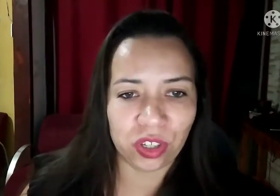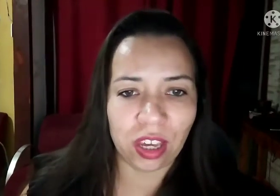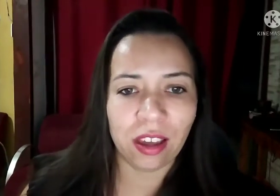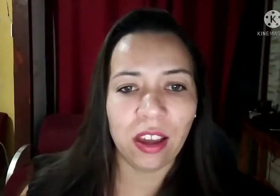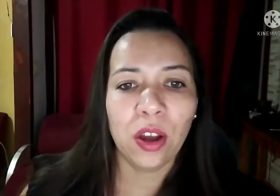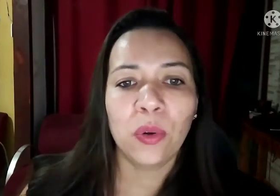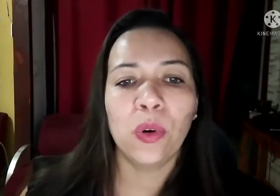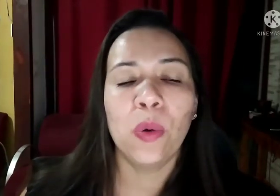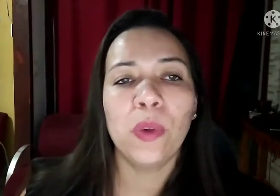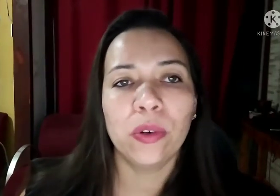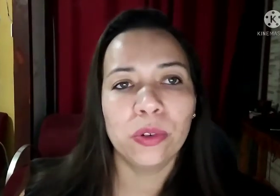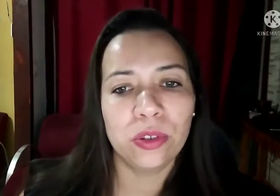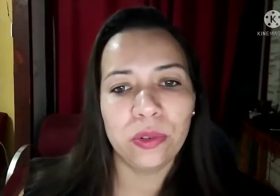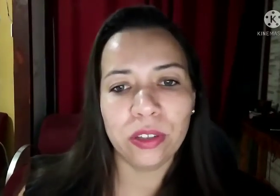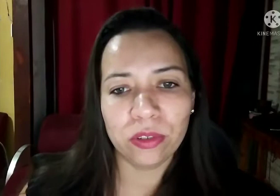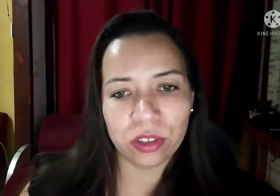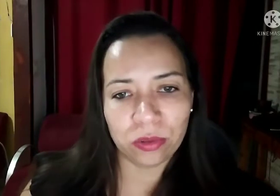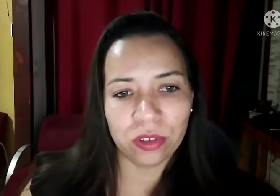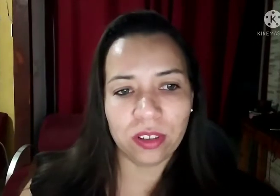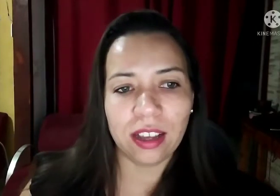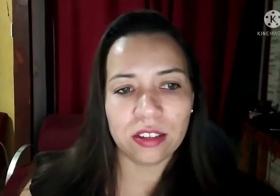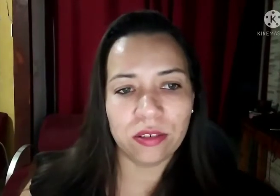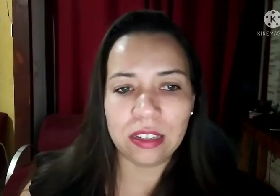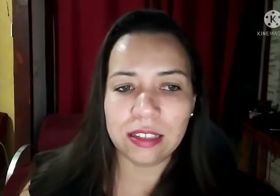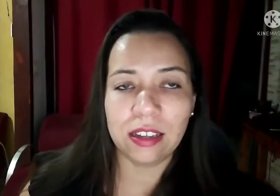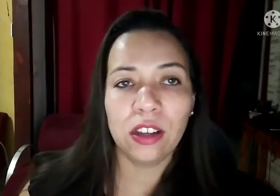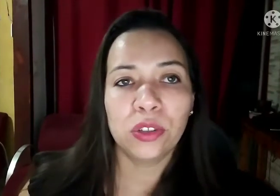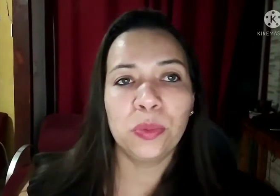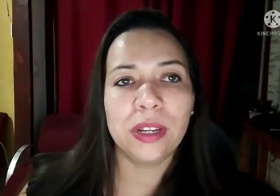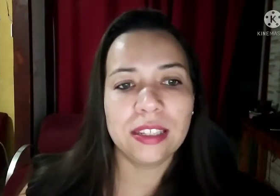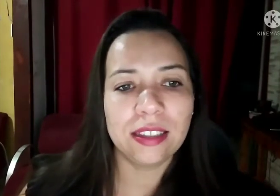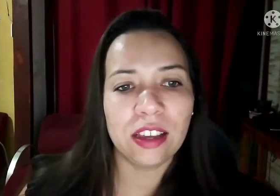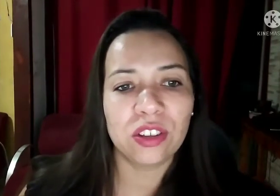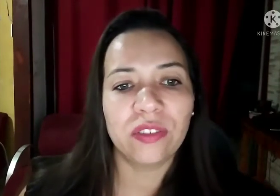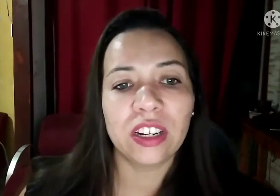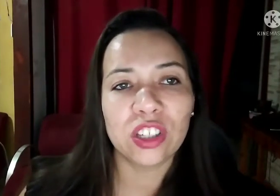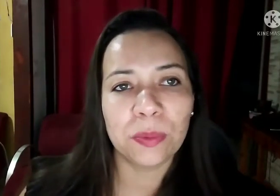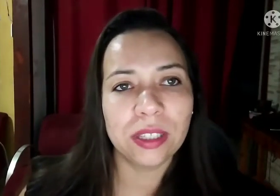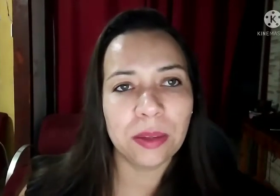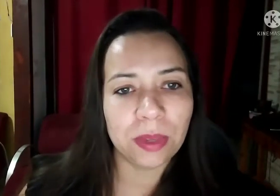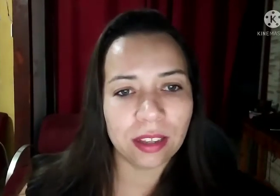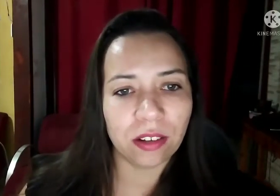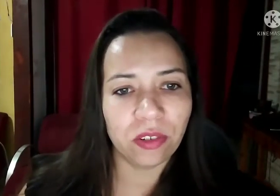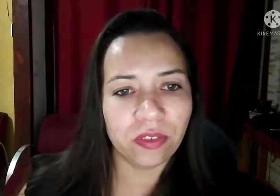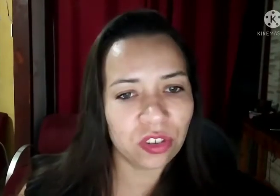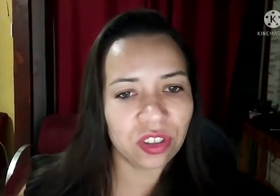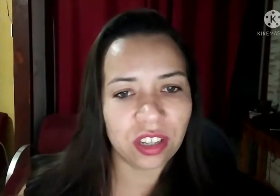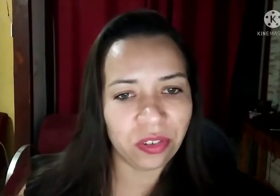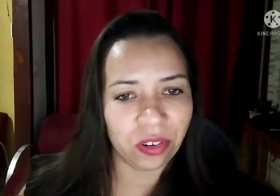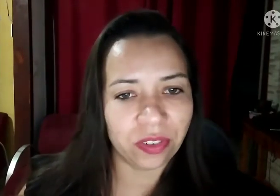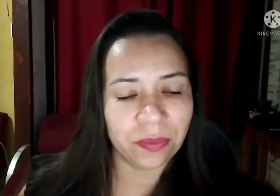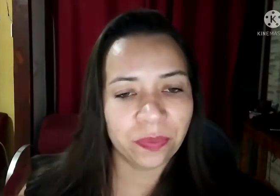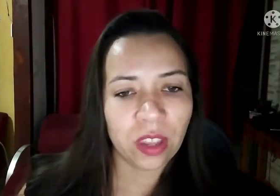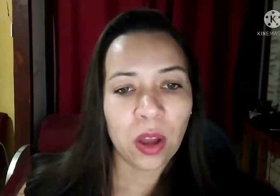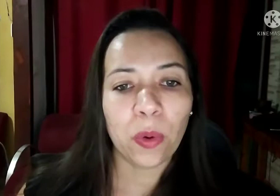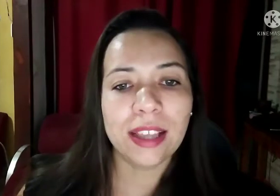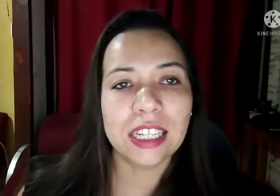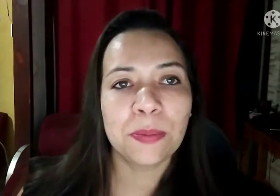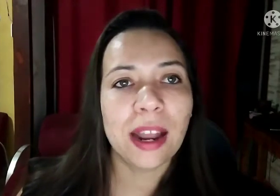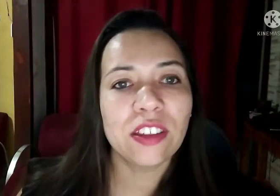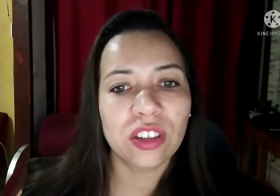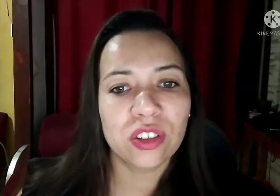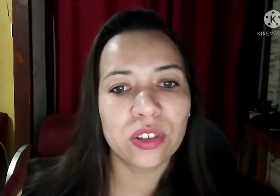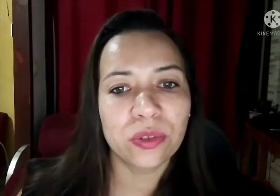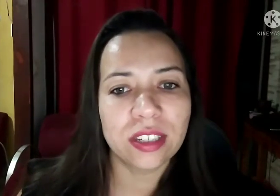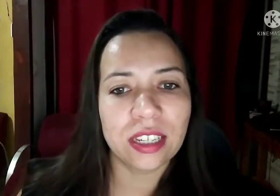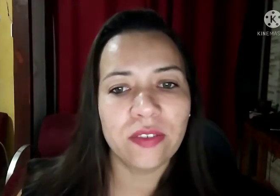Michel Pechet, como é construído o discurso negacionista do presidente frente à pandemia da Covid-19? Quais